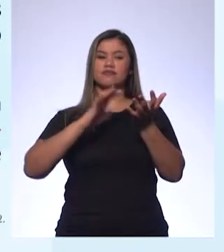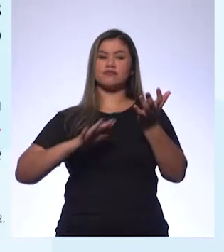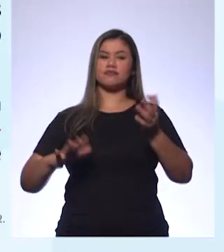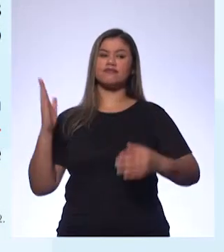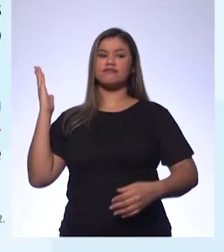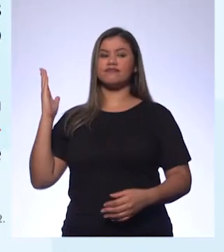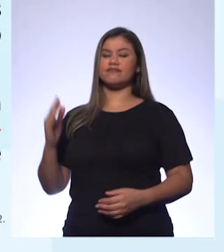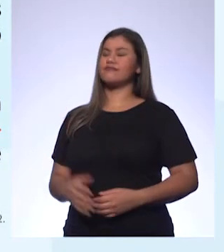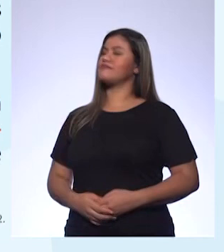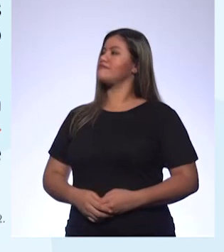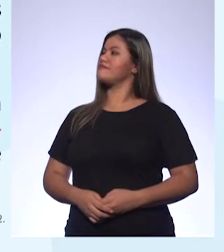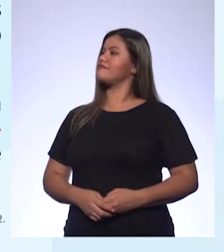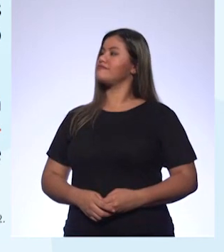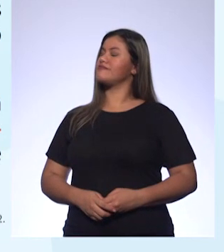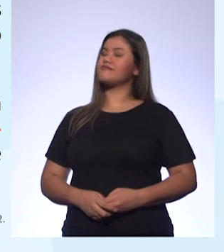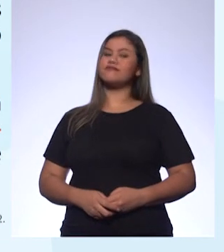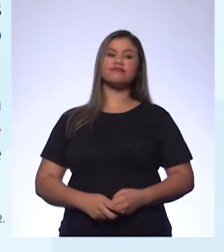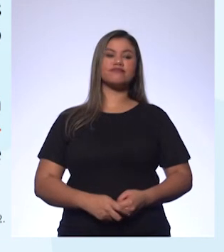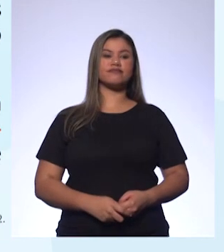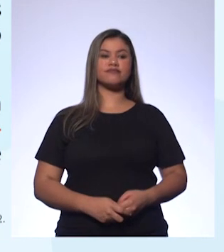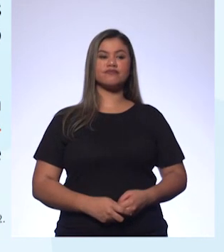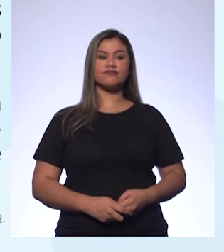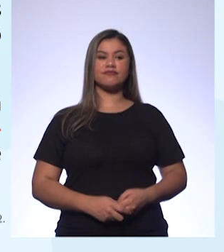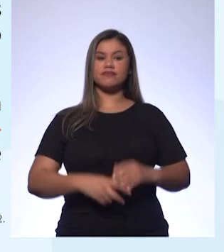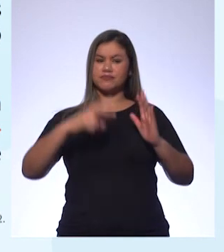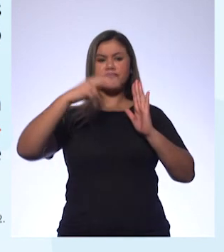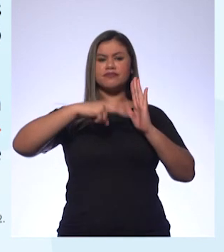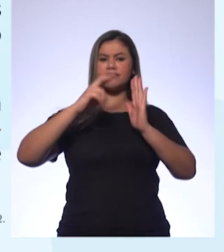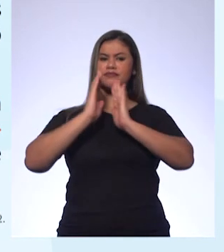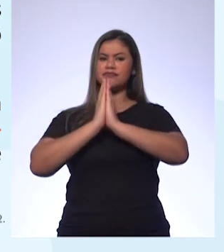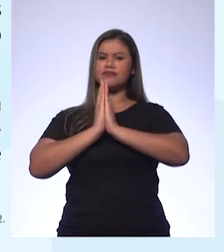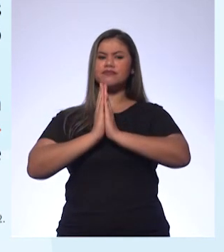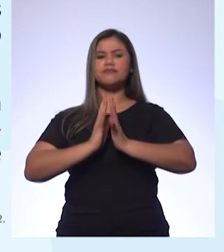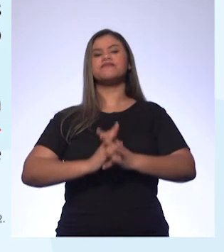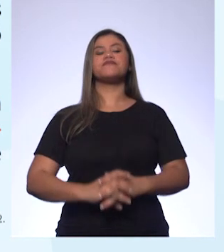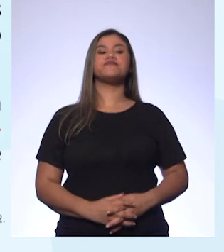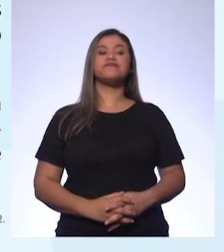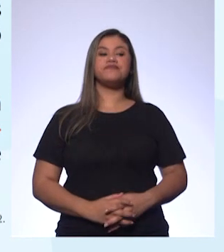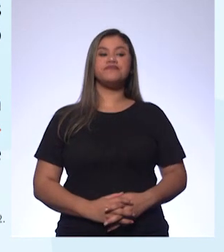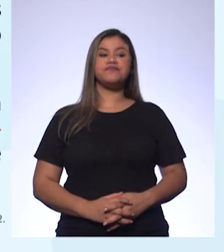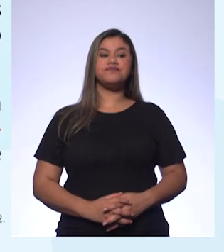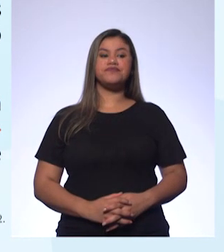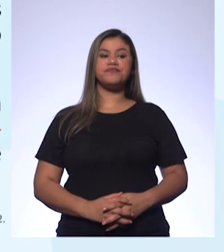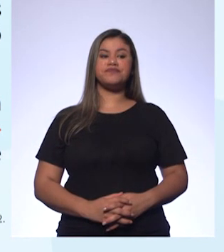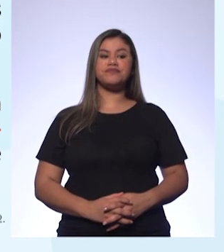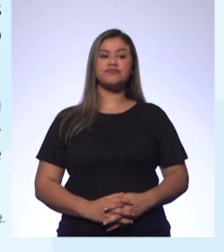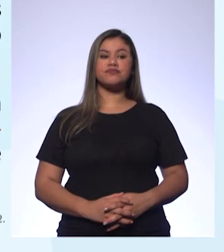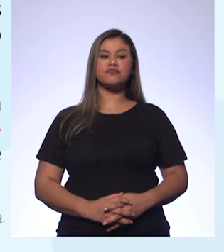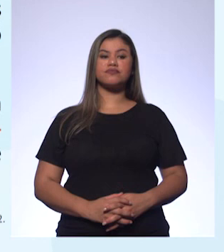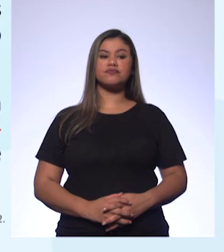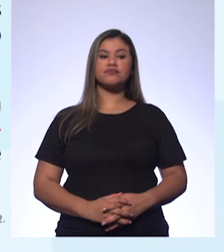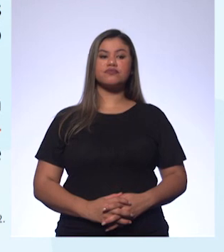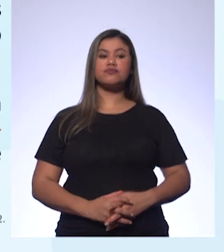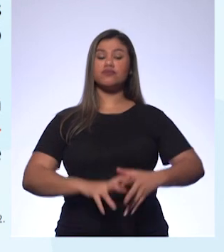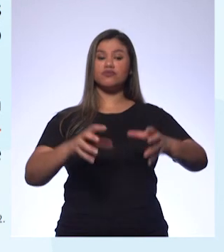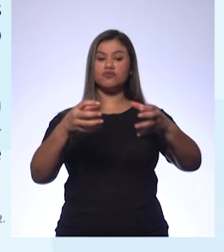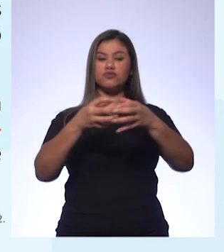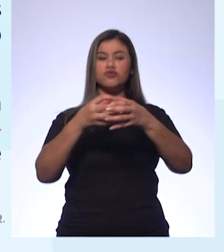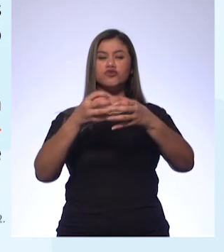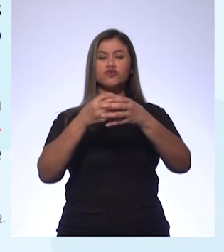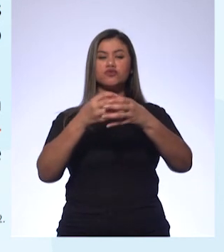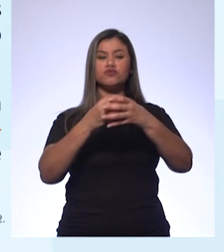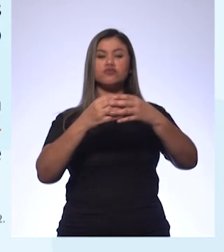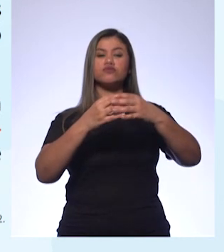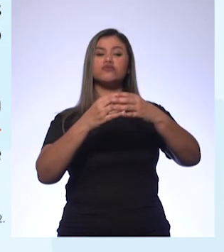atividade. Atividade 1. Déia, você consegue ler para mim esse trecho 1 aí, por favor? Uhum. Uma equipe de pesquisadores